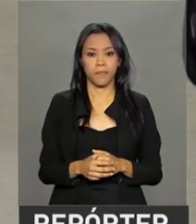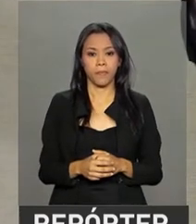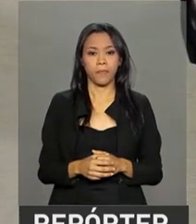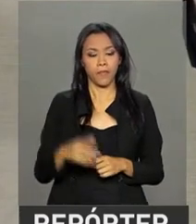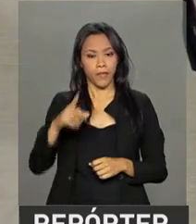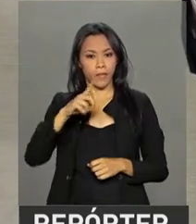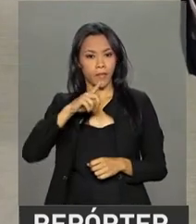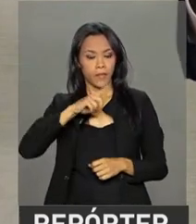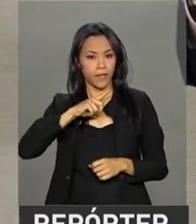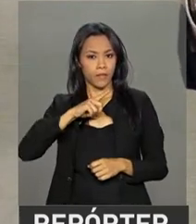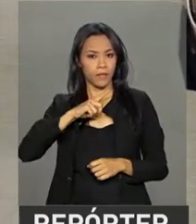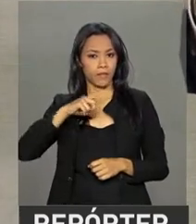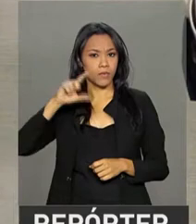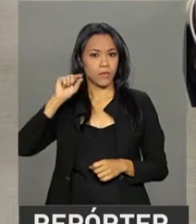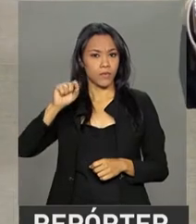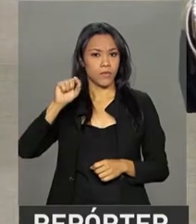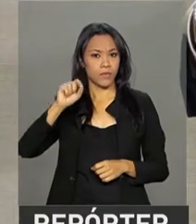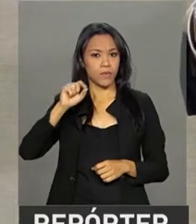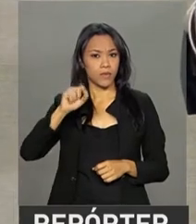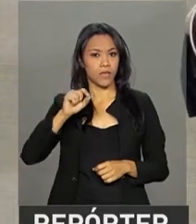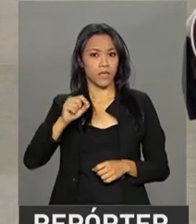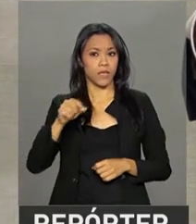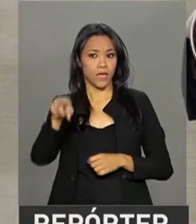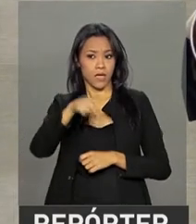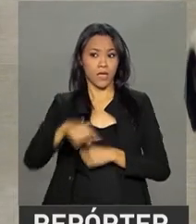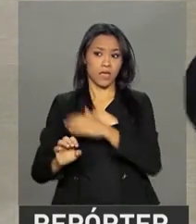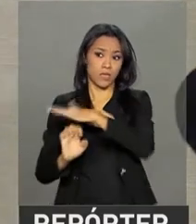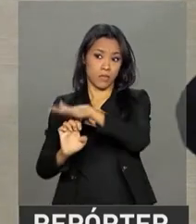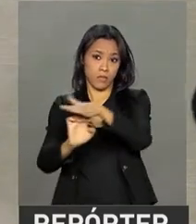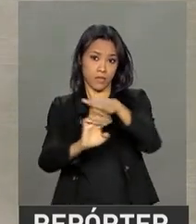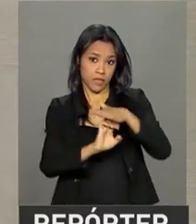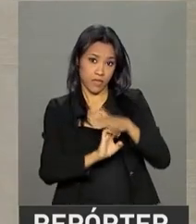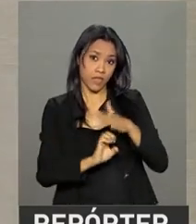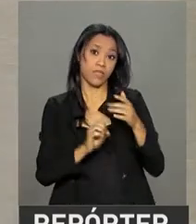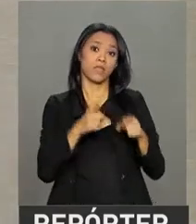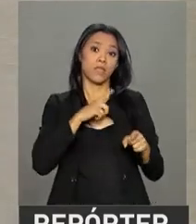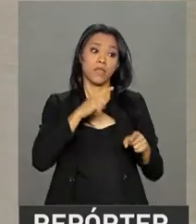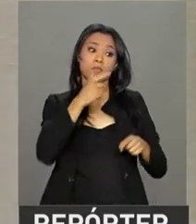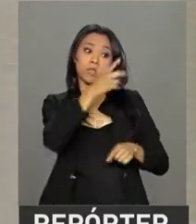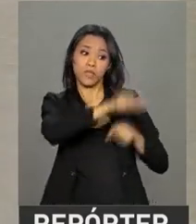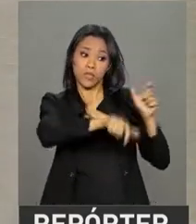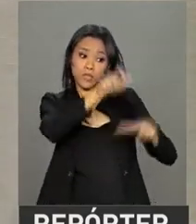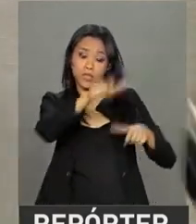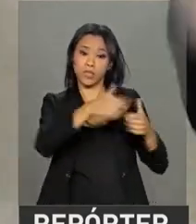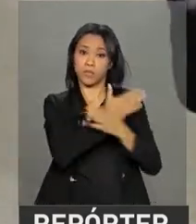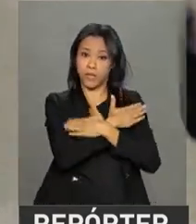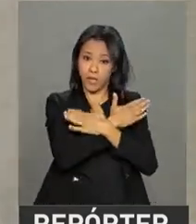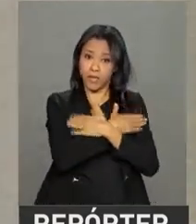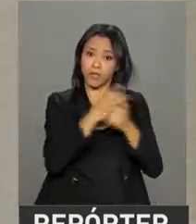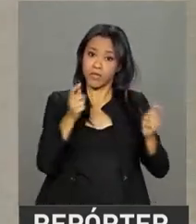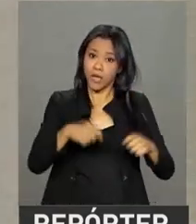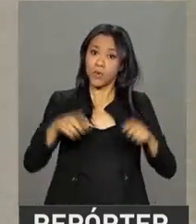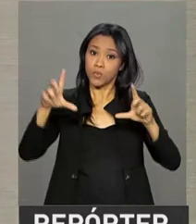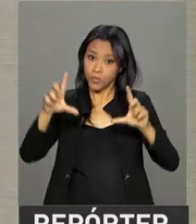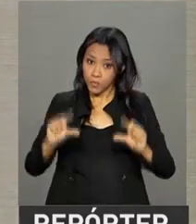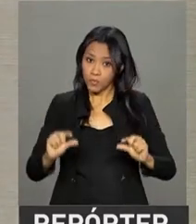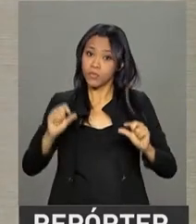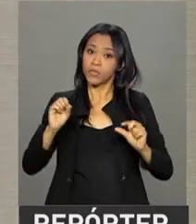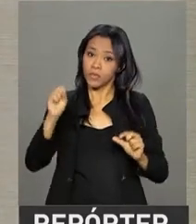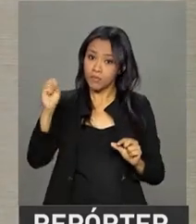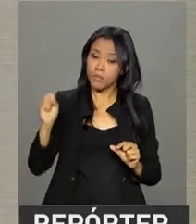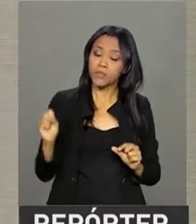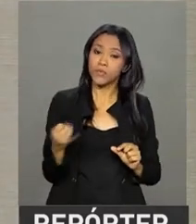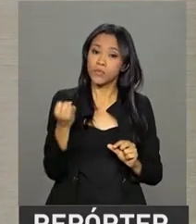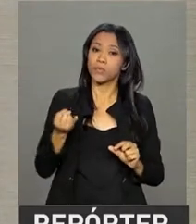temos ainda uma capacidade ociosa nas empresas, temos ainda um grande número de desempregados, então a inflação está baixa, juro está baixo. E o país vai crescer cada vez